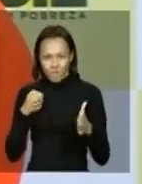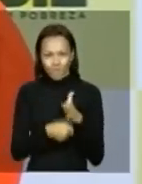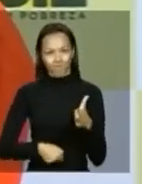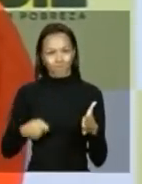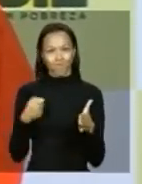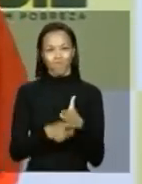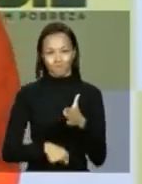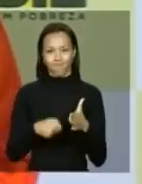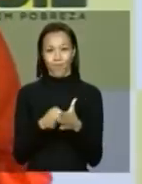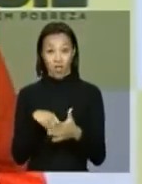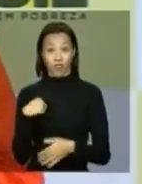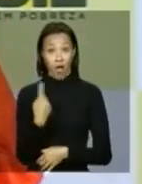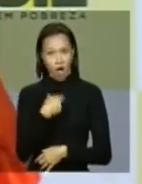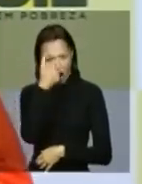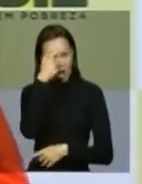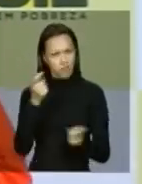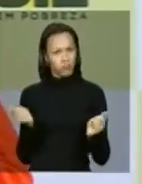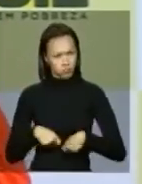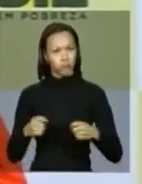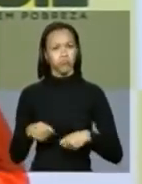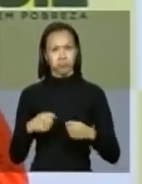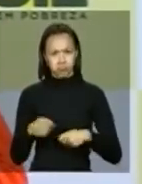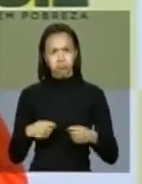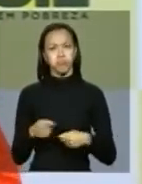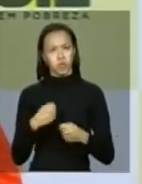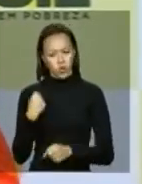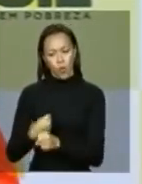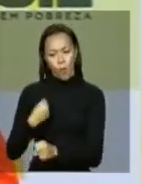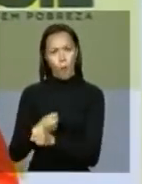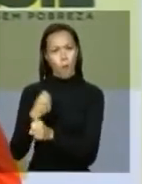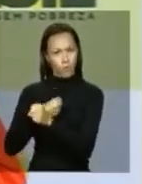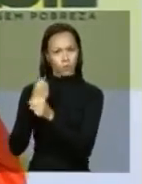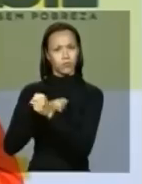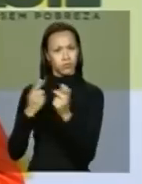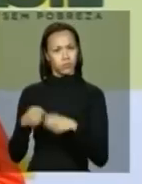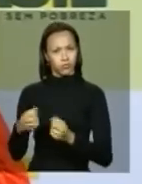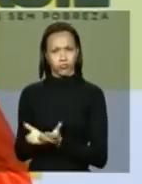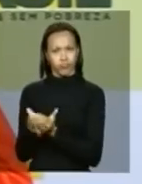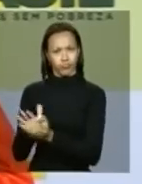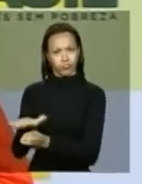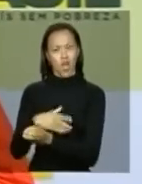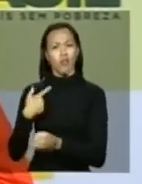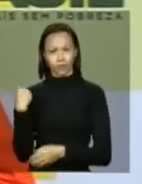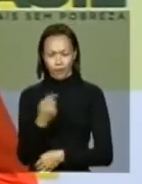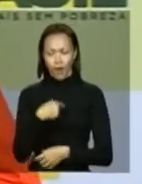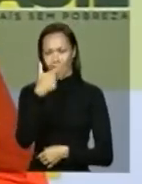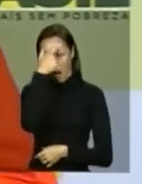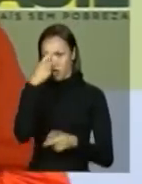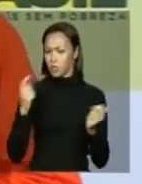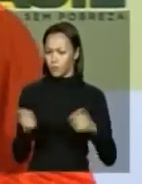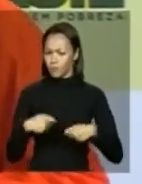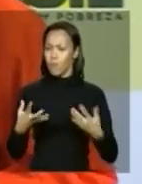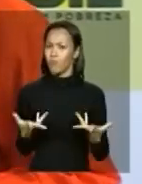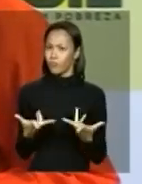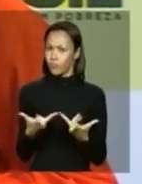teimamos. Somos capazes, sim, de construir plataforma. Somos capazes,